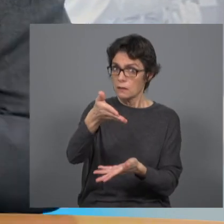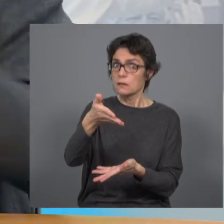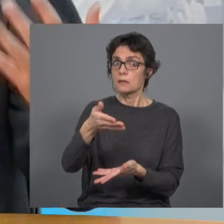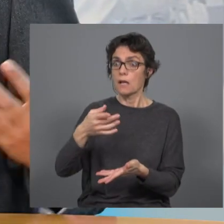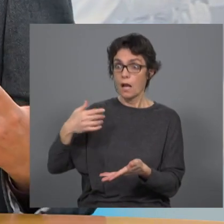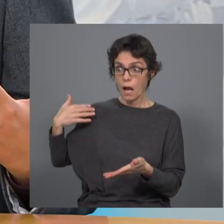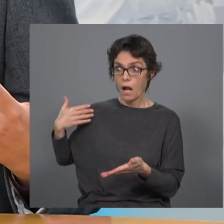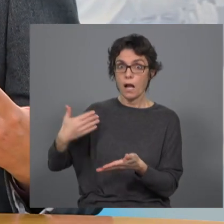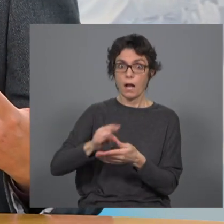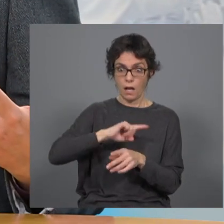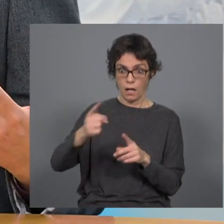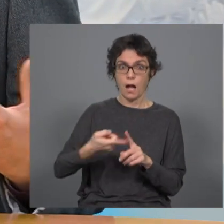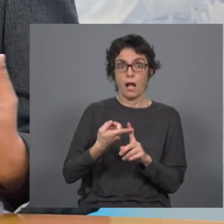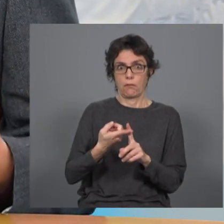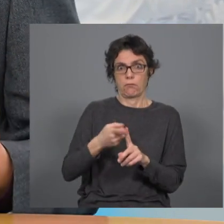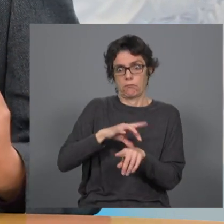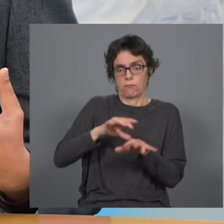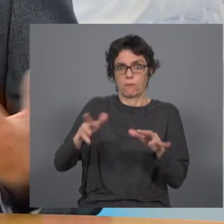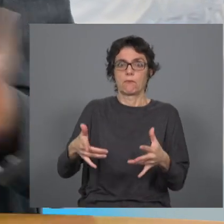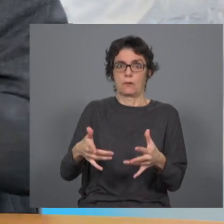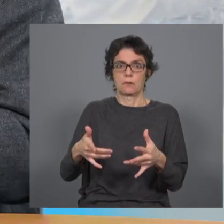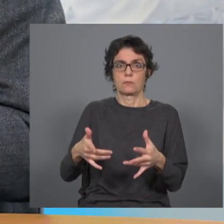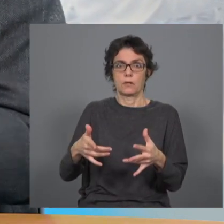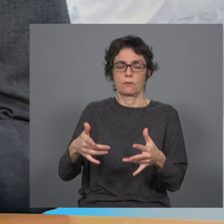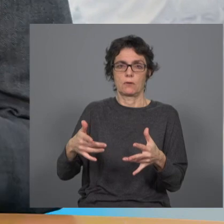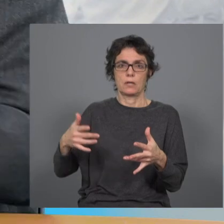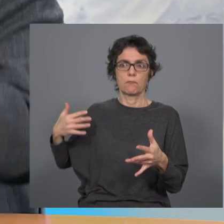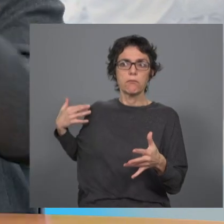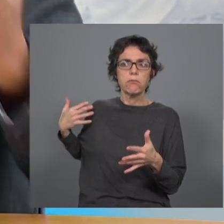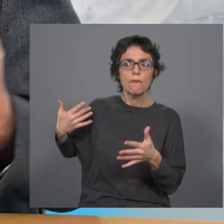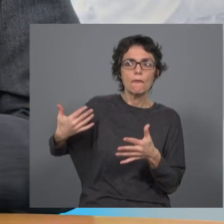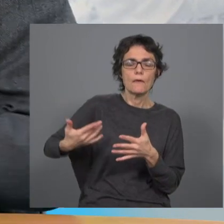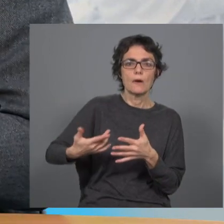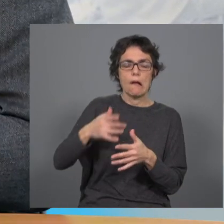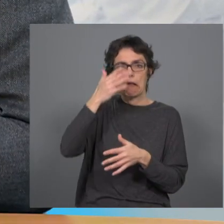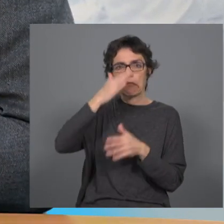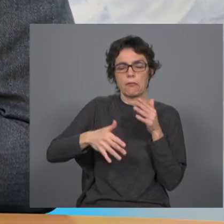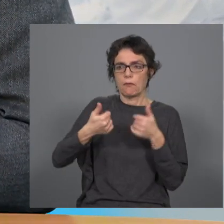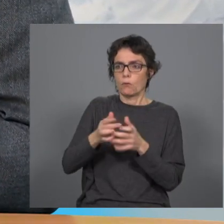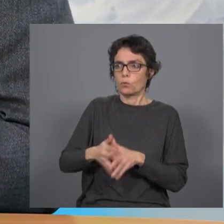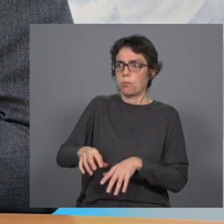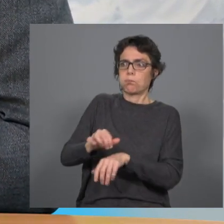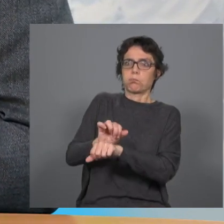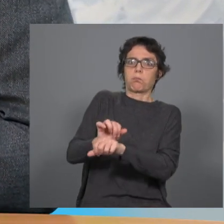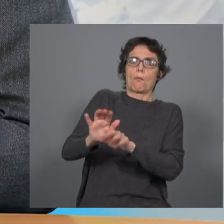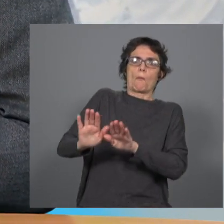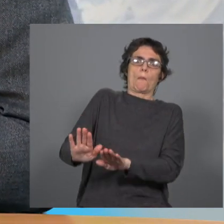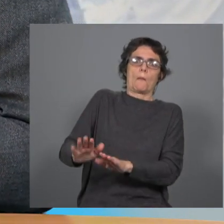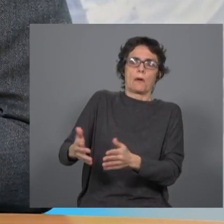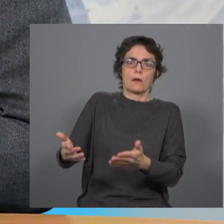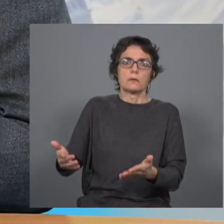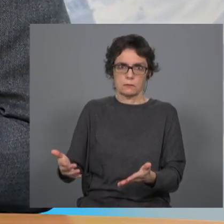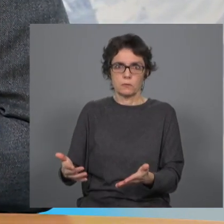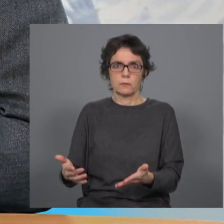assim, pandémico que nos abraçou ou que nos prendeu, se calhar é a mesma coisa,